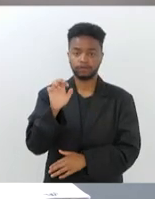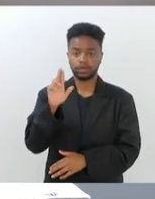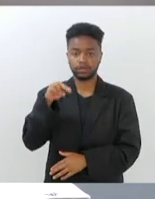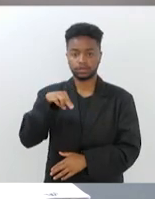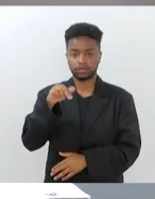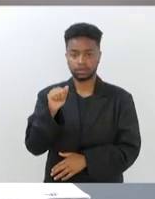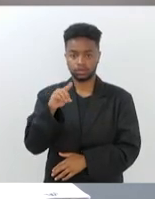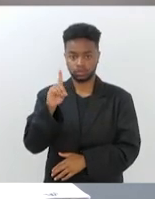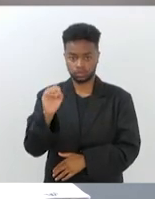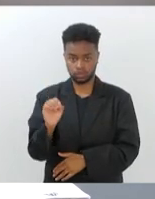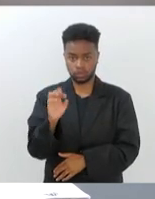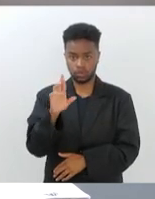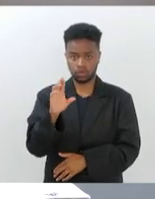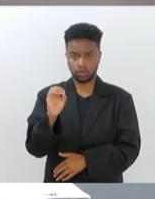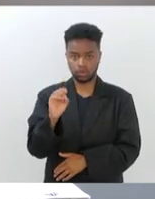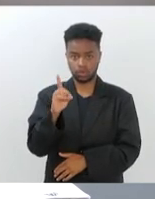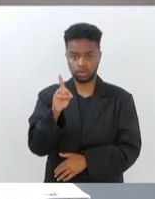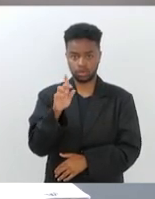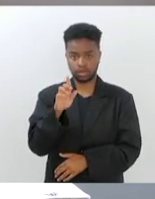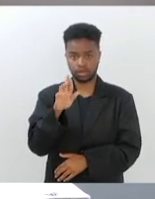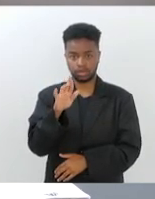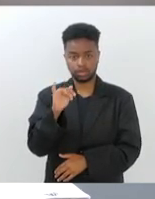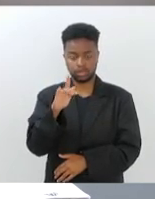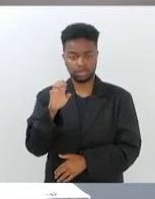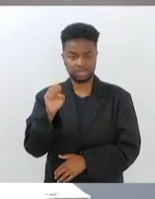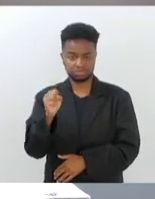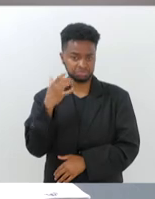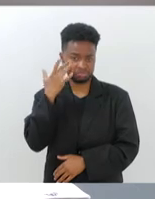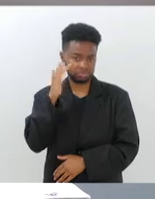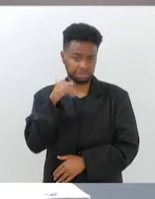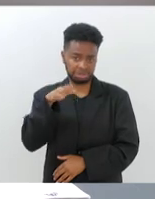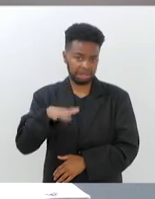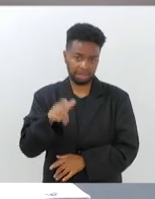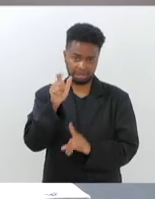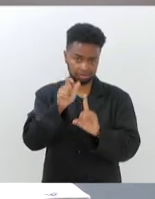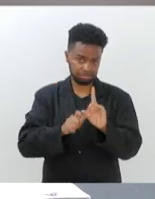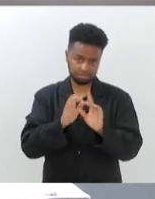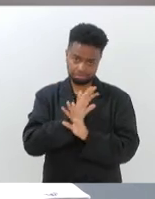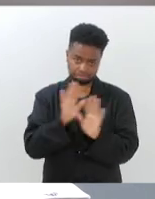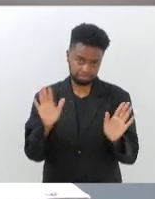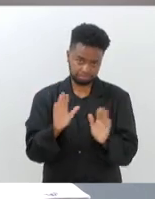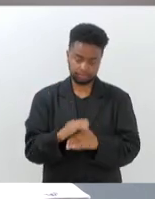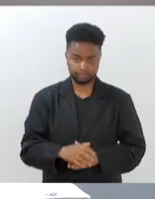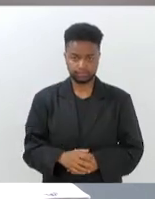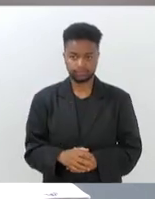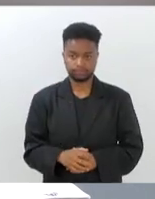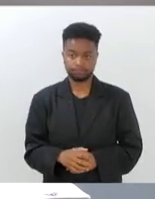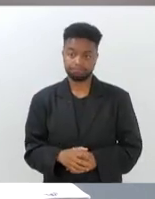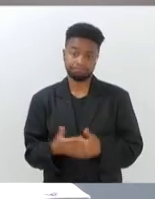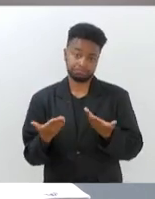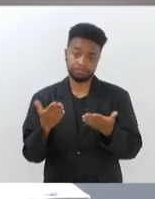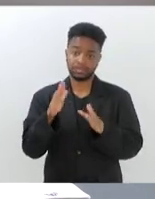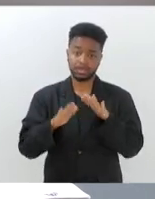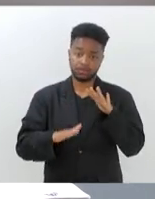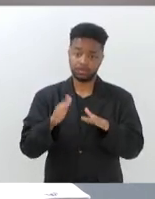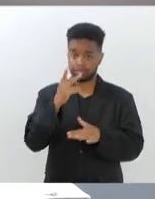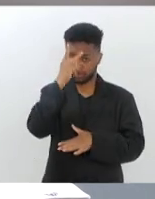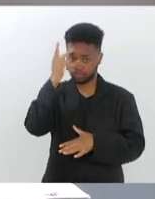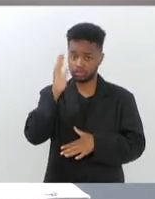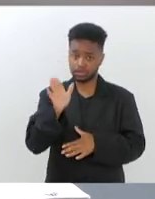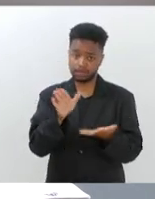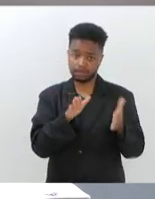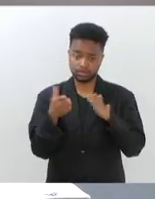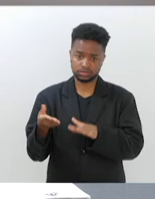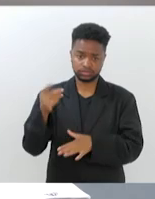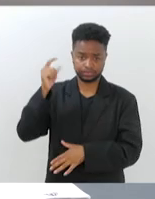Silveira que eu não conheço o histórico não sei quem é a pessoa etc etc Suponho que seja uma pessoa já falecida há